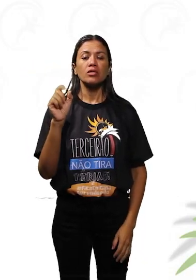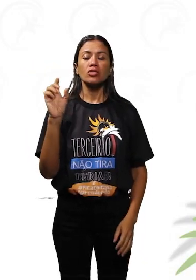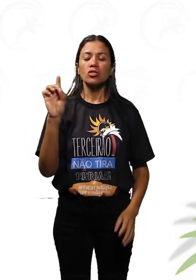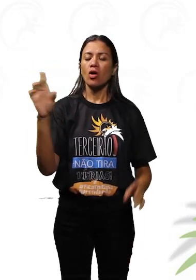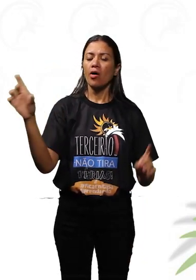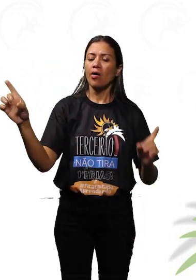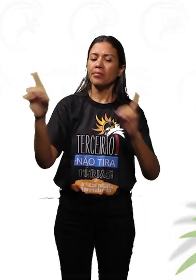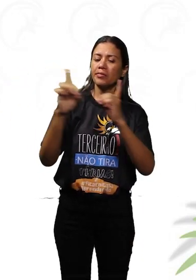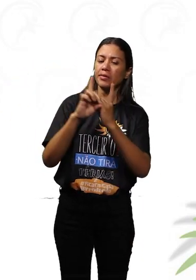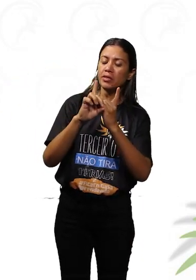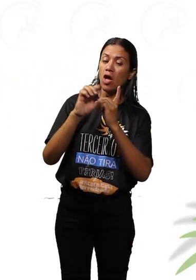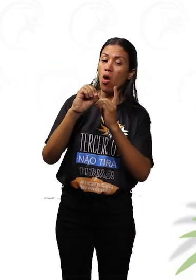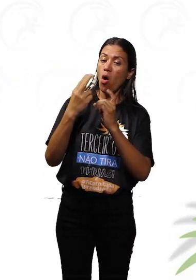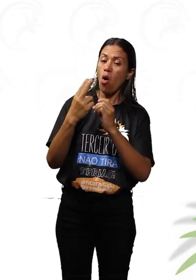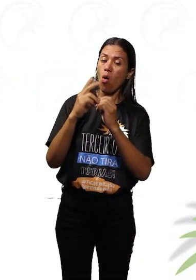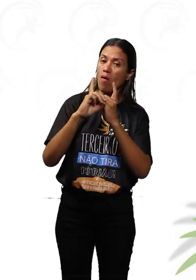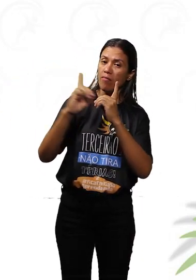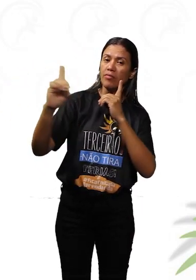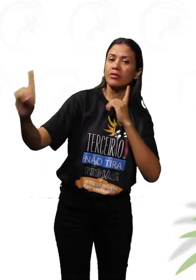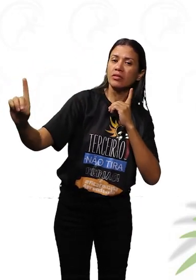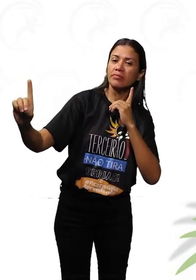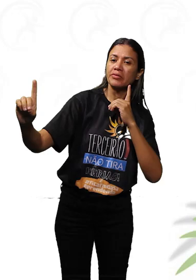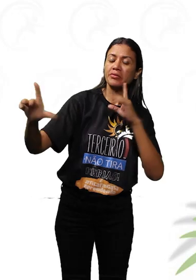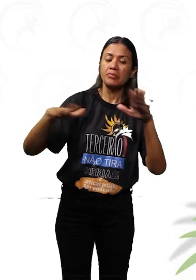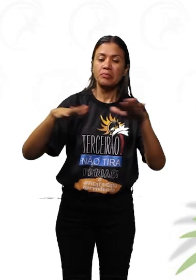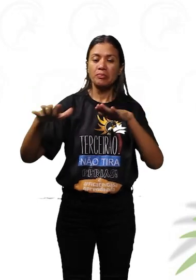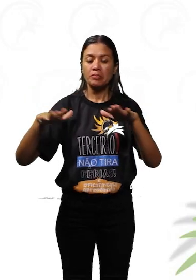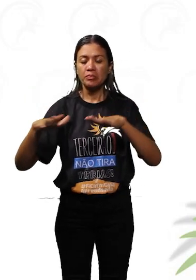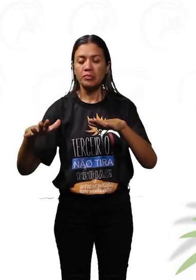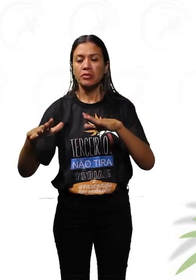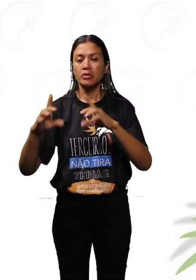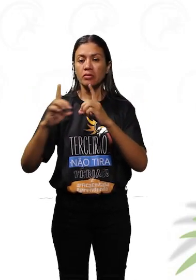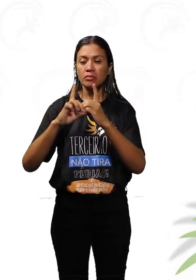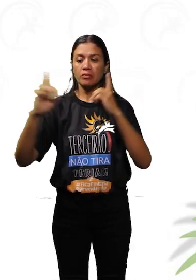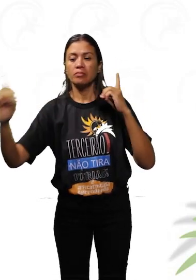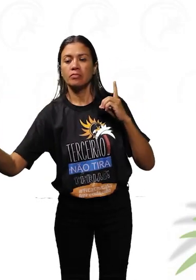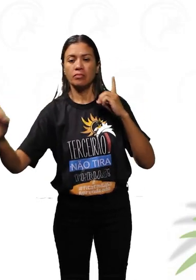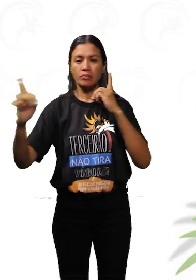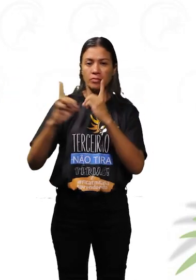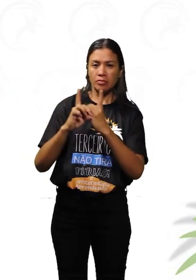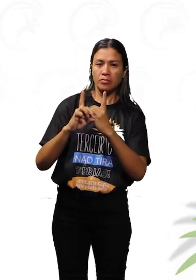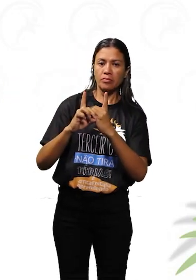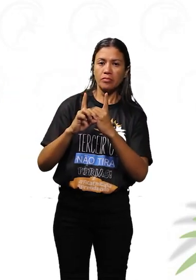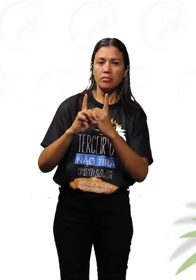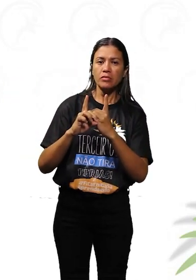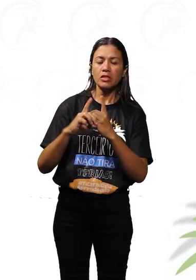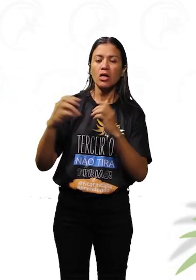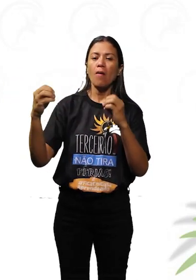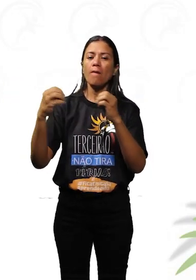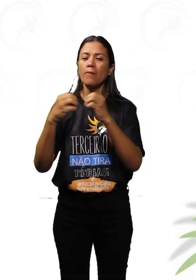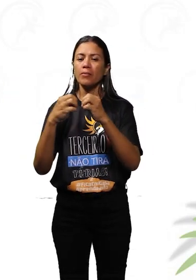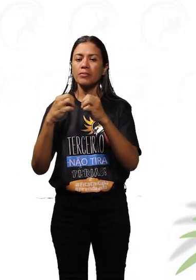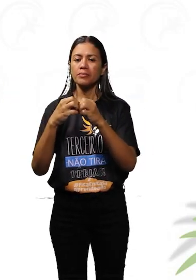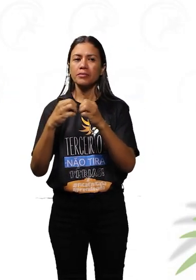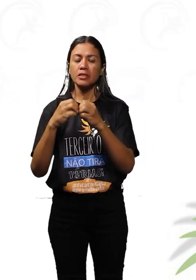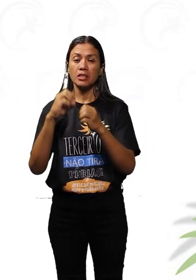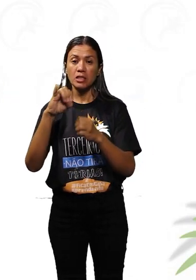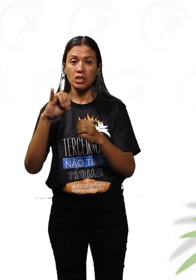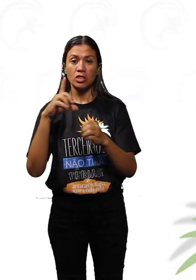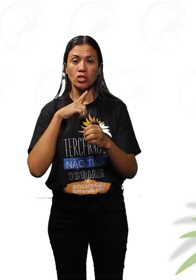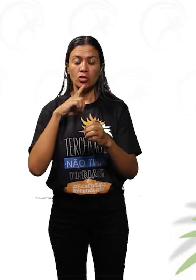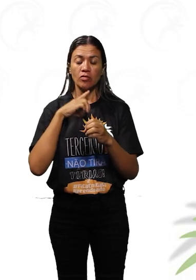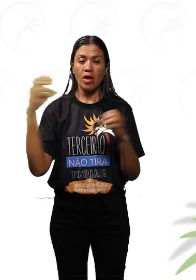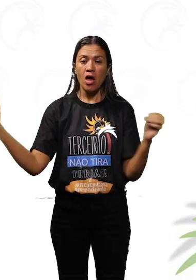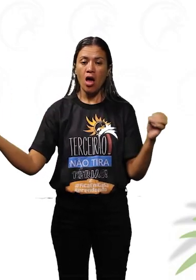essa aproximação ou a esse afastamento, né? Esse movimento relativo que tem entre fonte e observador. Aproximação, se eles estiverem